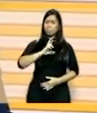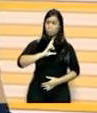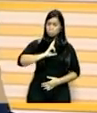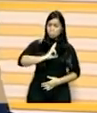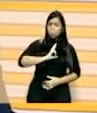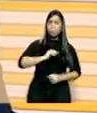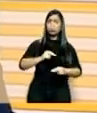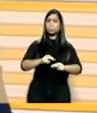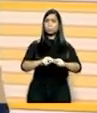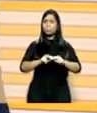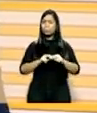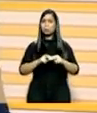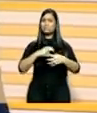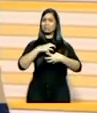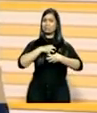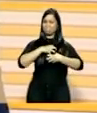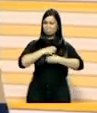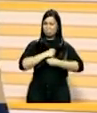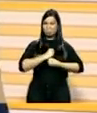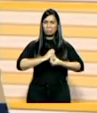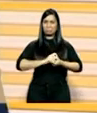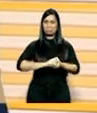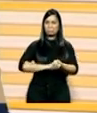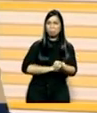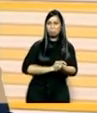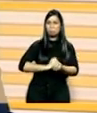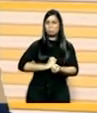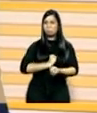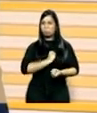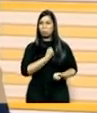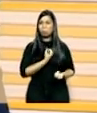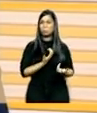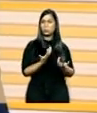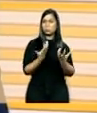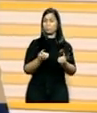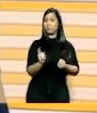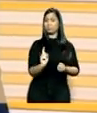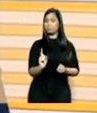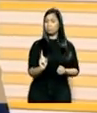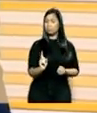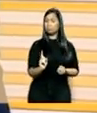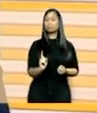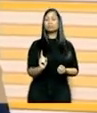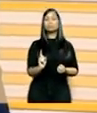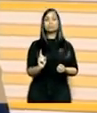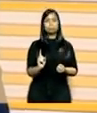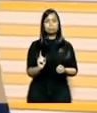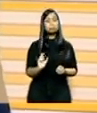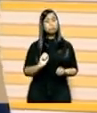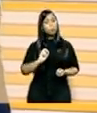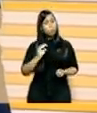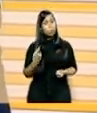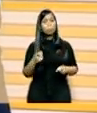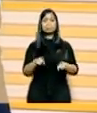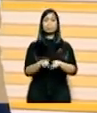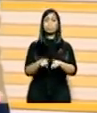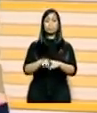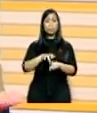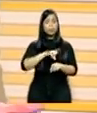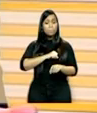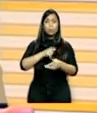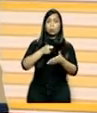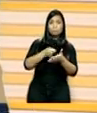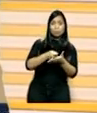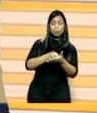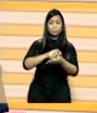para esse sentimento de raiva, de ódio, de não aceitação, ou mesmo a defesa do amor, porque